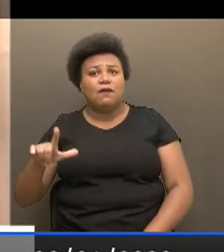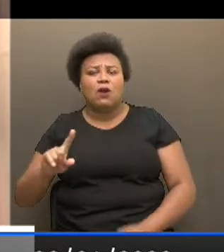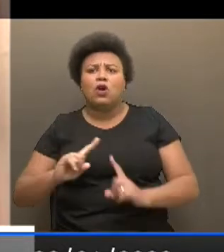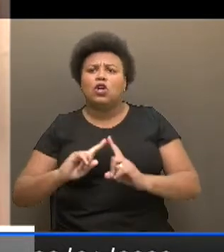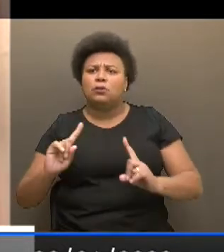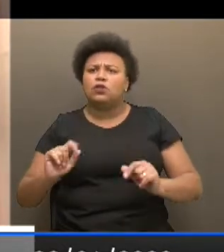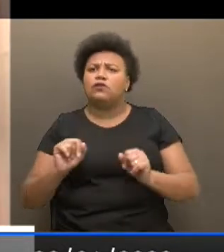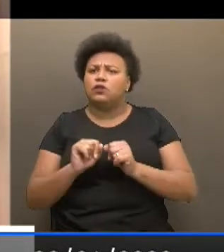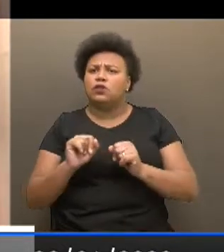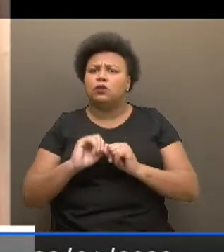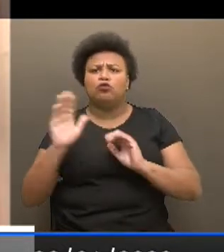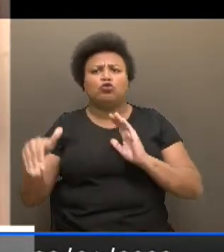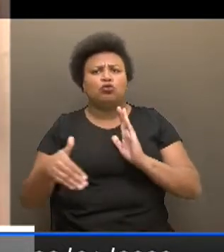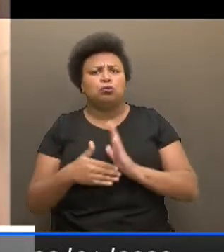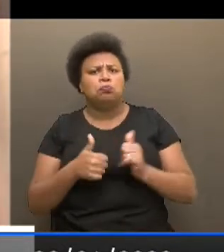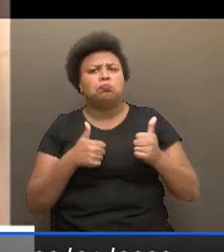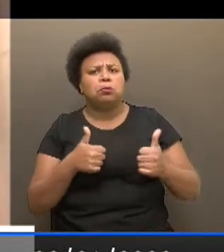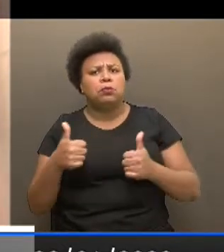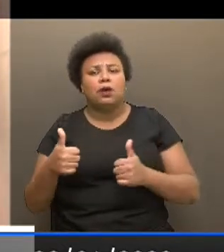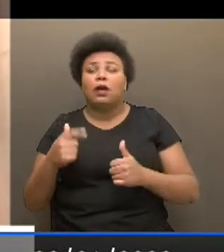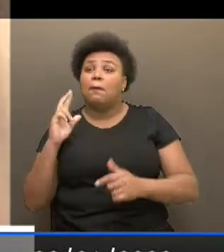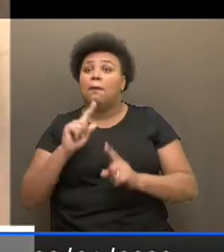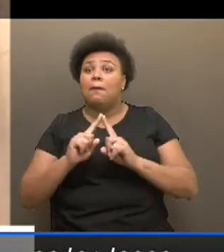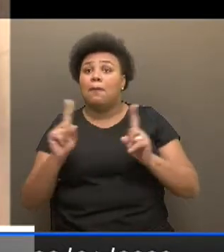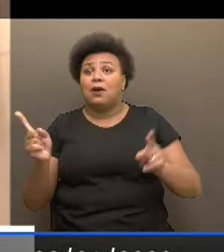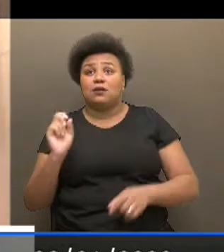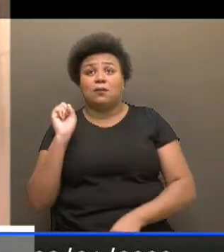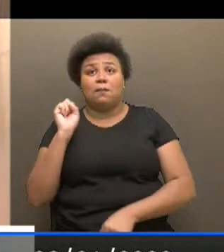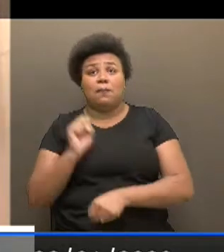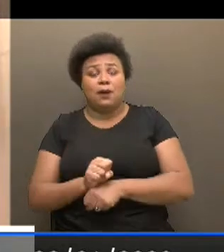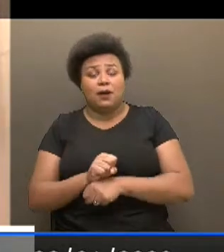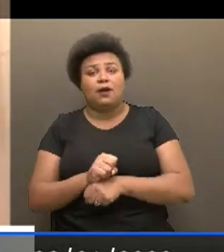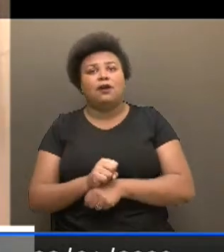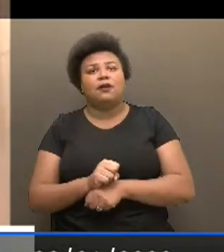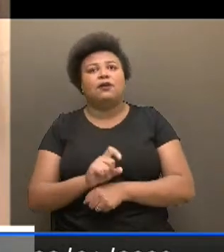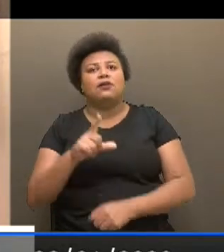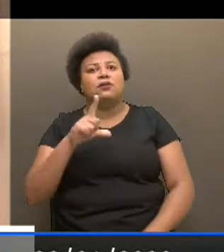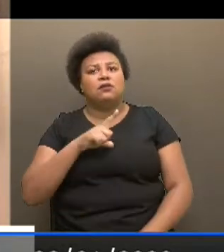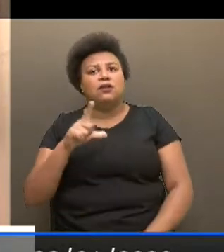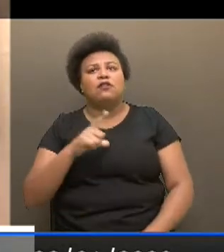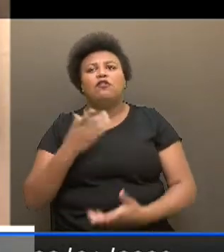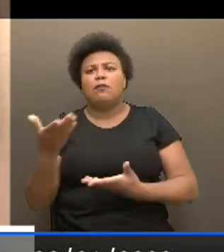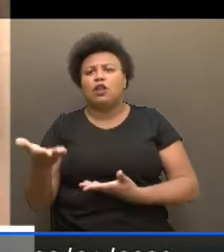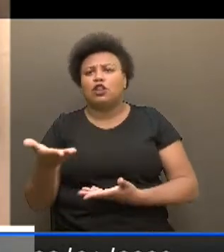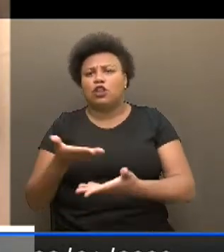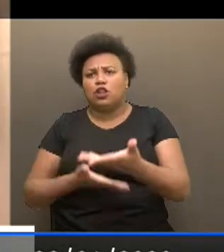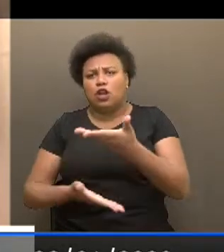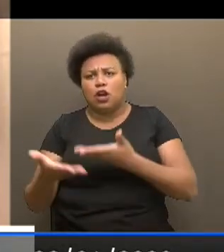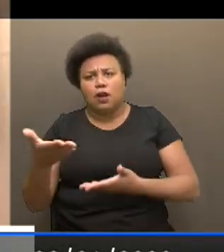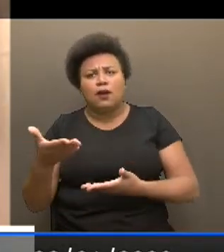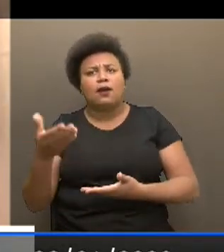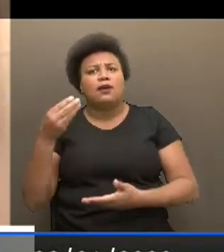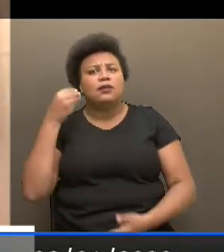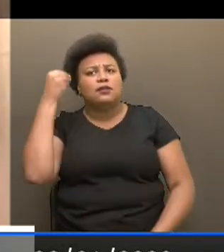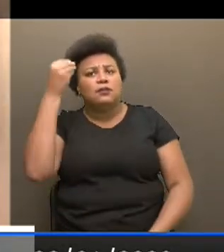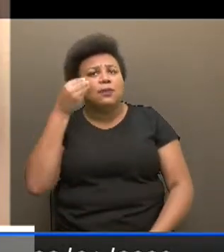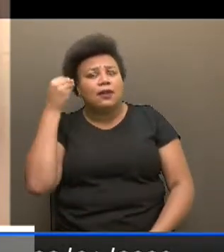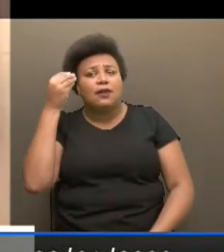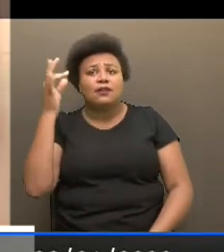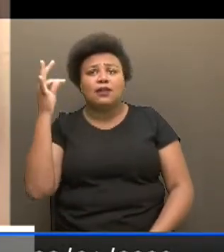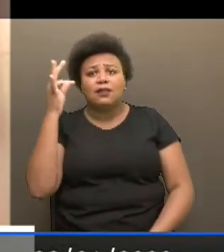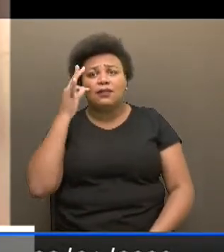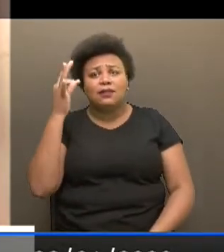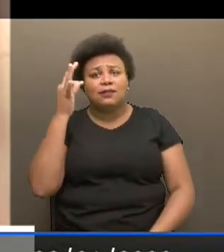paramos aí. Semanalmente, há um encontro que é uma troca de experiências entre técnicos